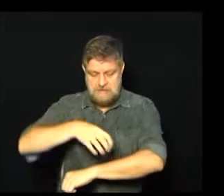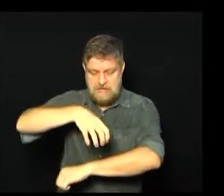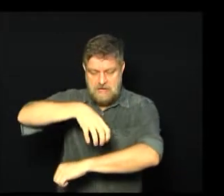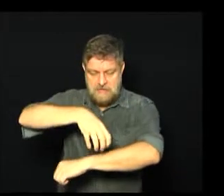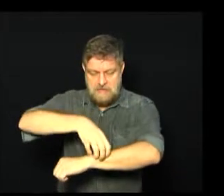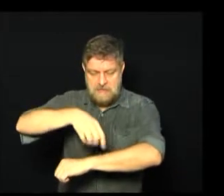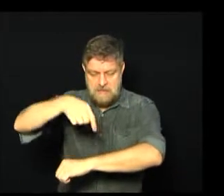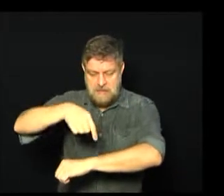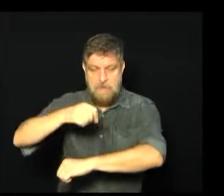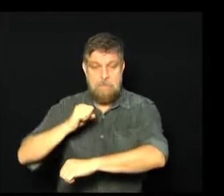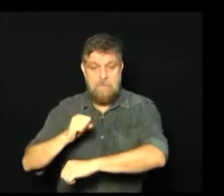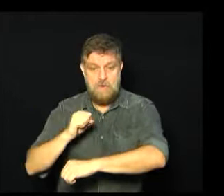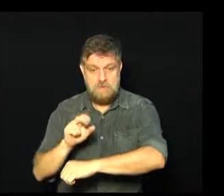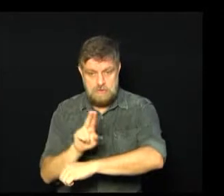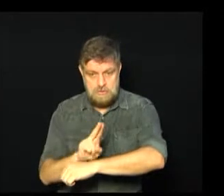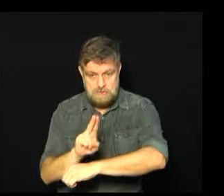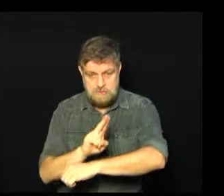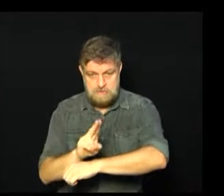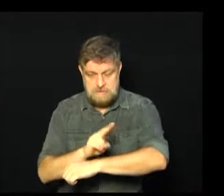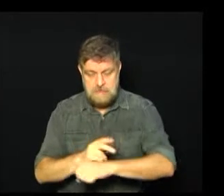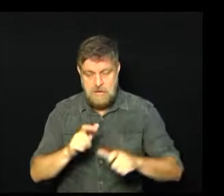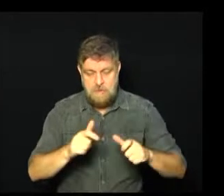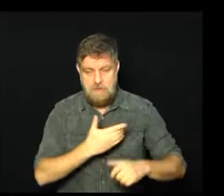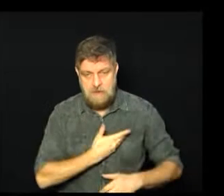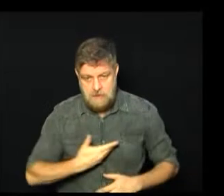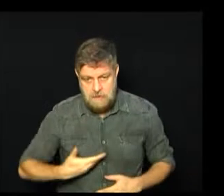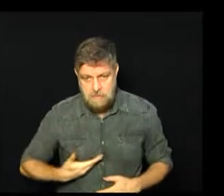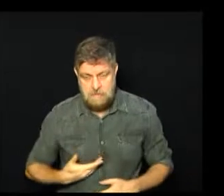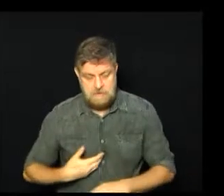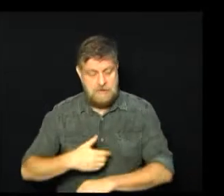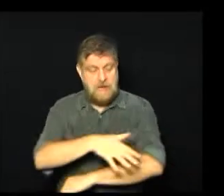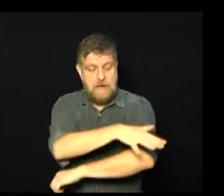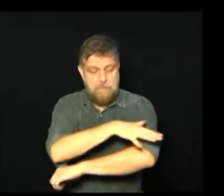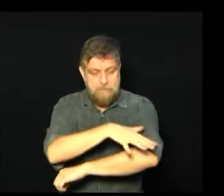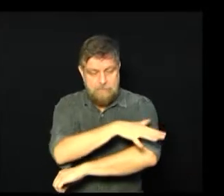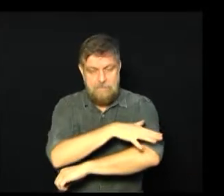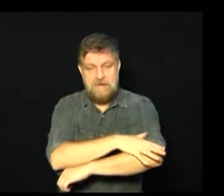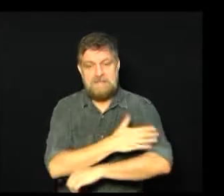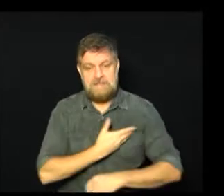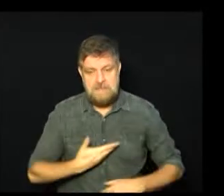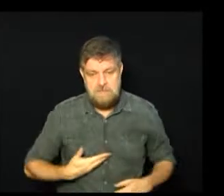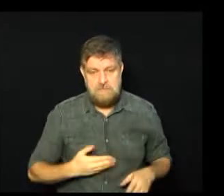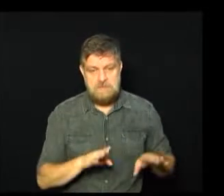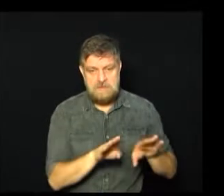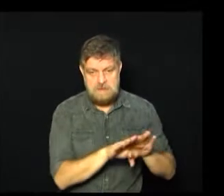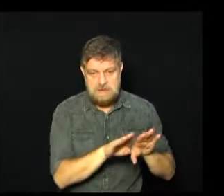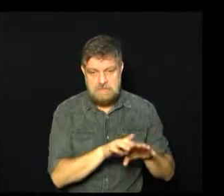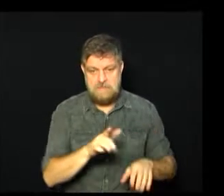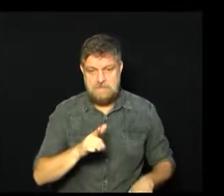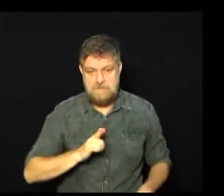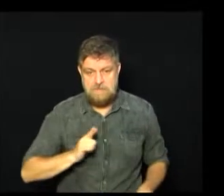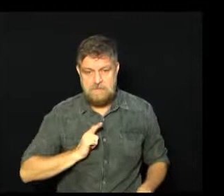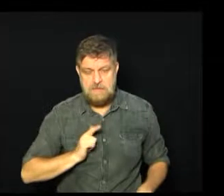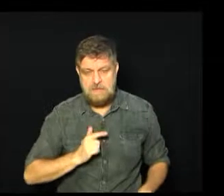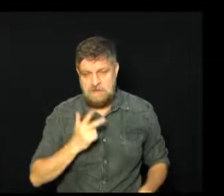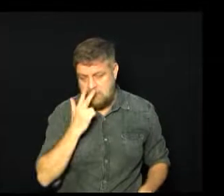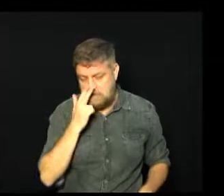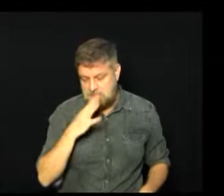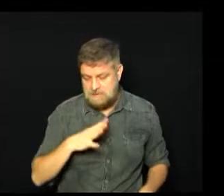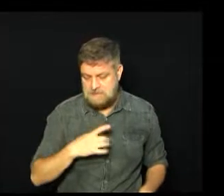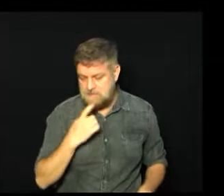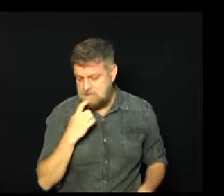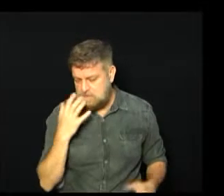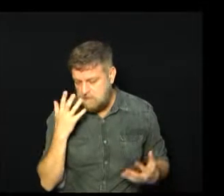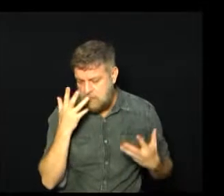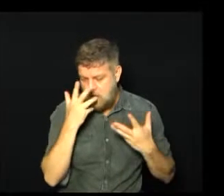sejam feitas esses tipos de intervenções nas praças públicas, tá? Então, é realmente trazer um embelezamento da cidade,